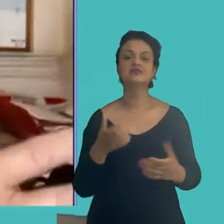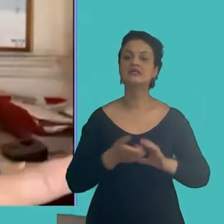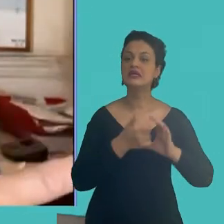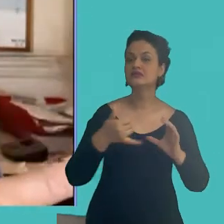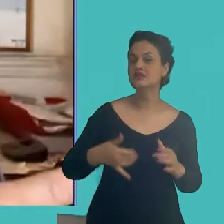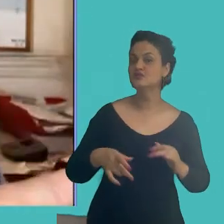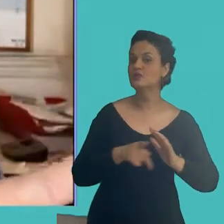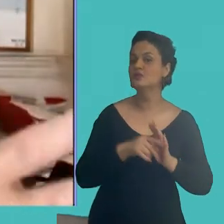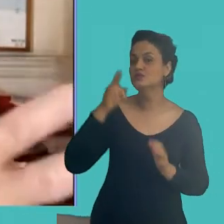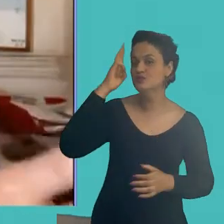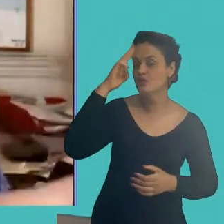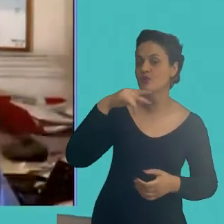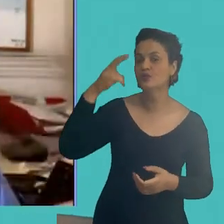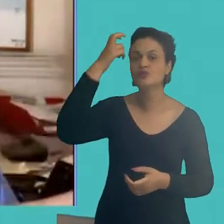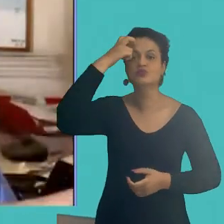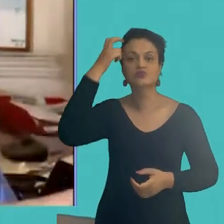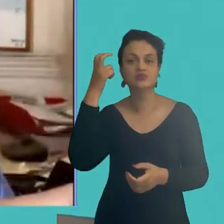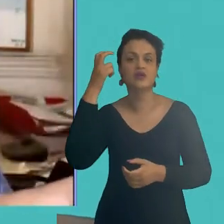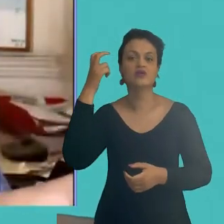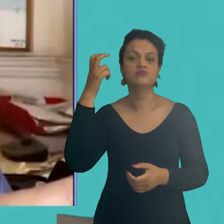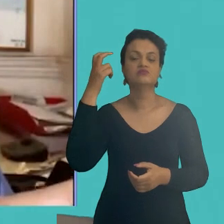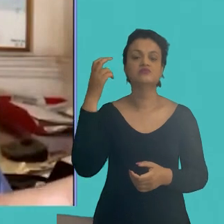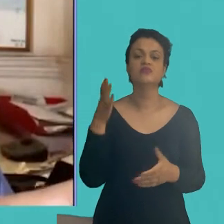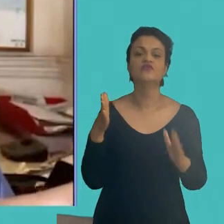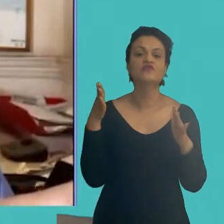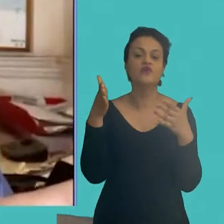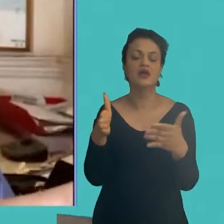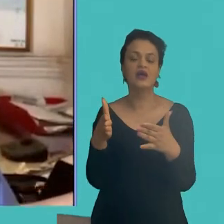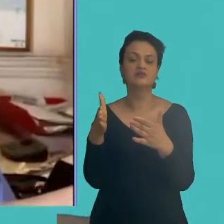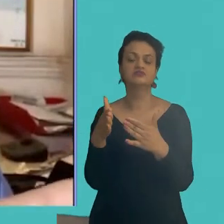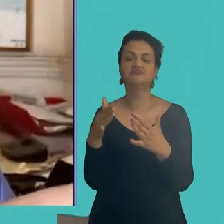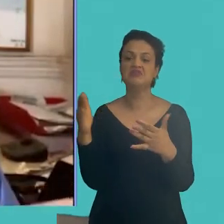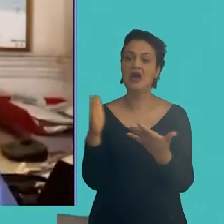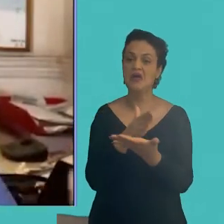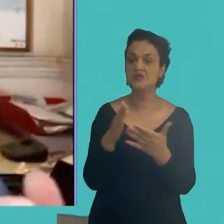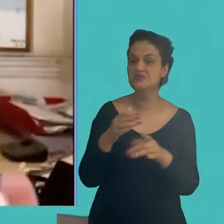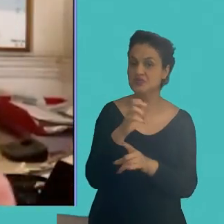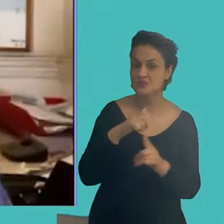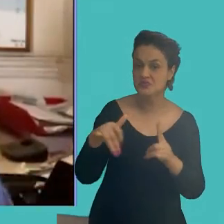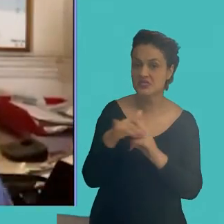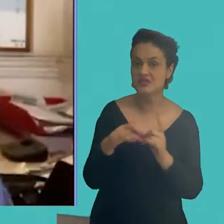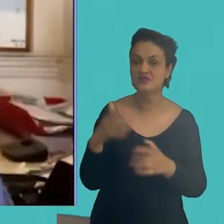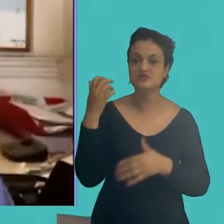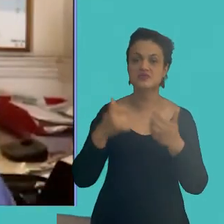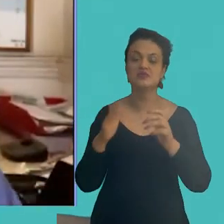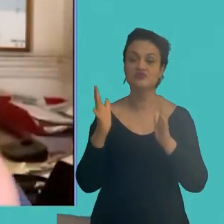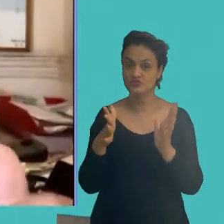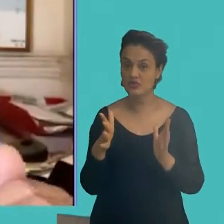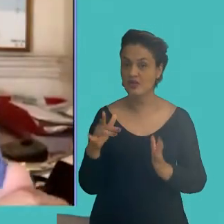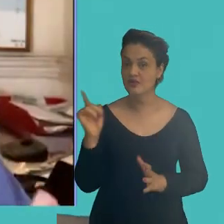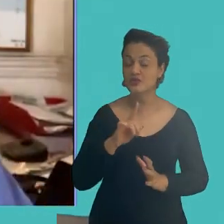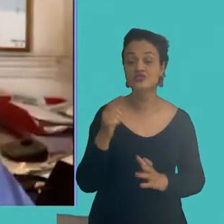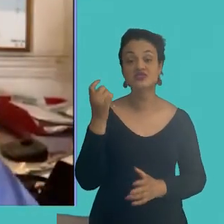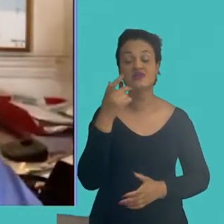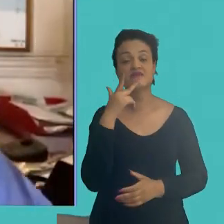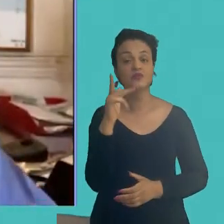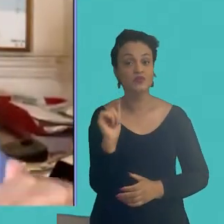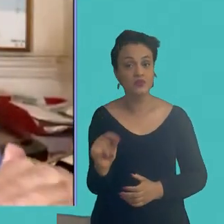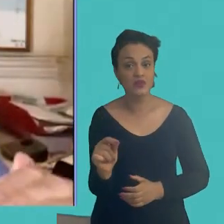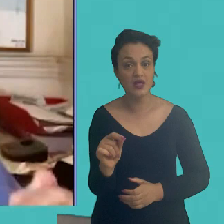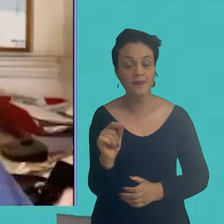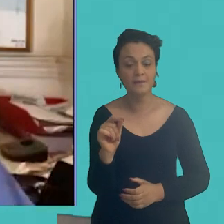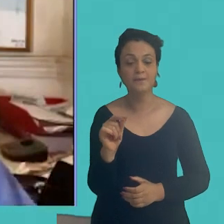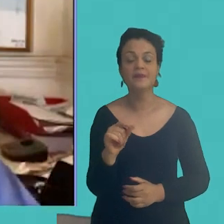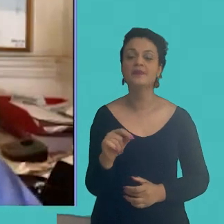culturais específicos, limitados a uma determinada sociedade historicamente dada, mas nós estamos falando